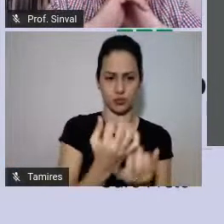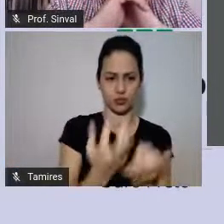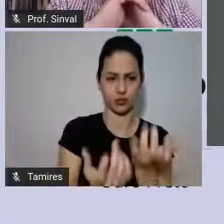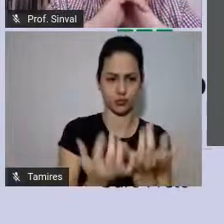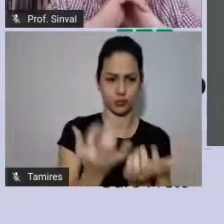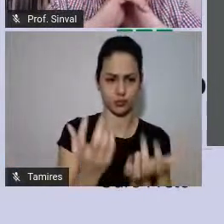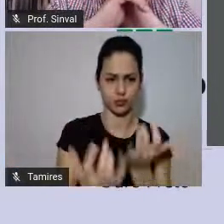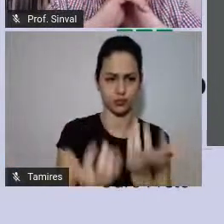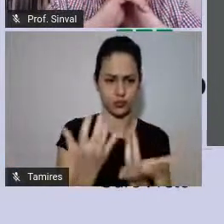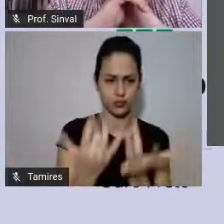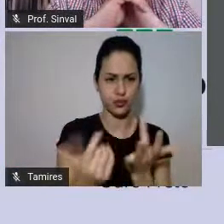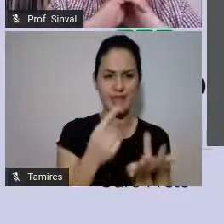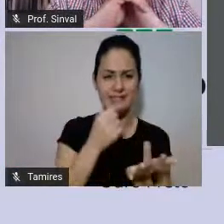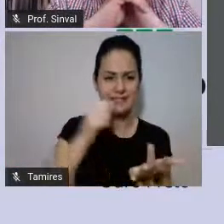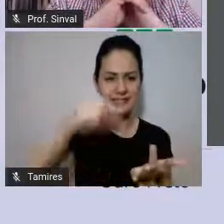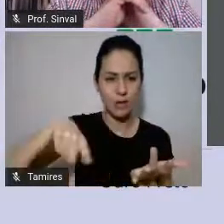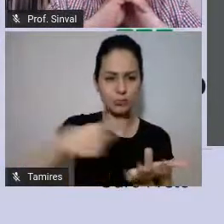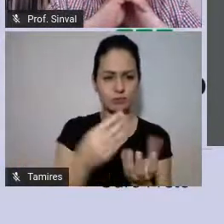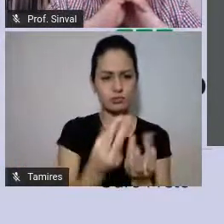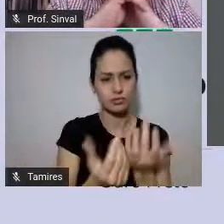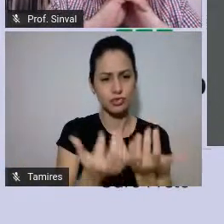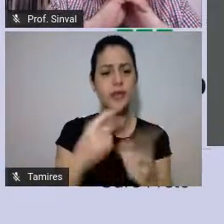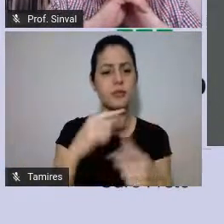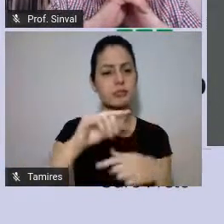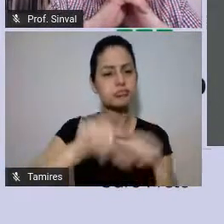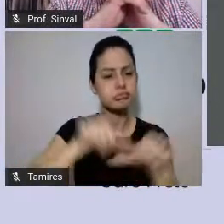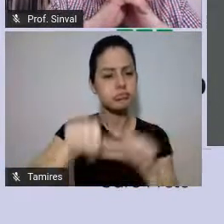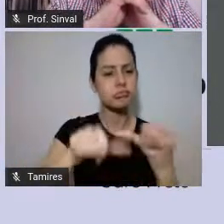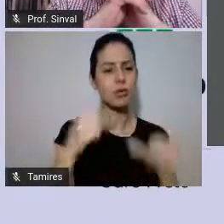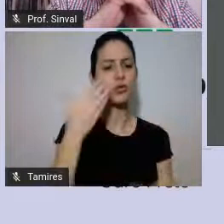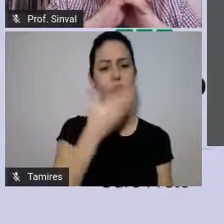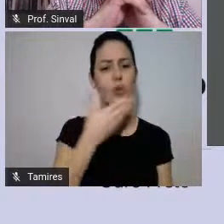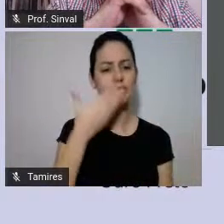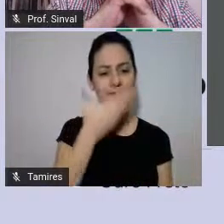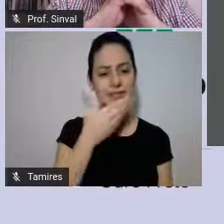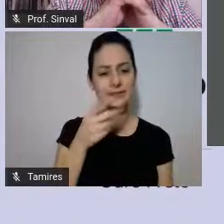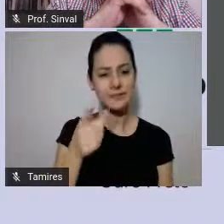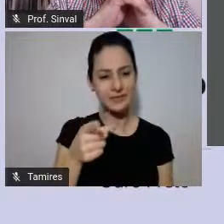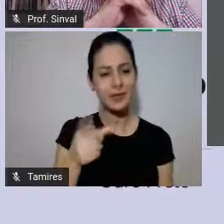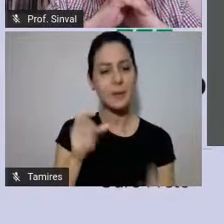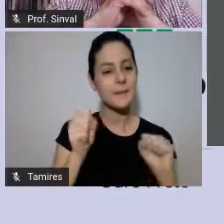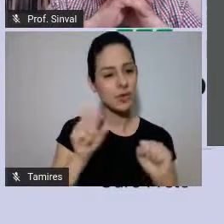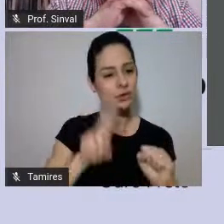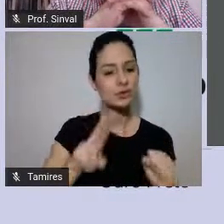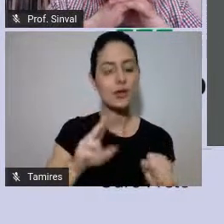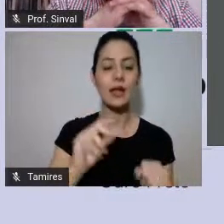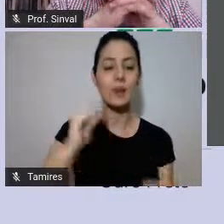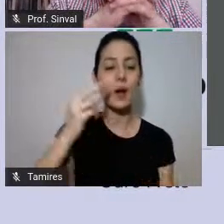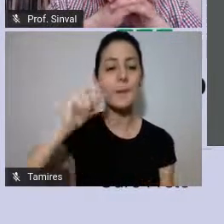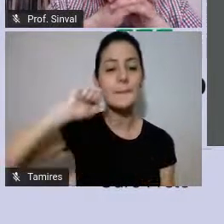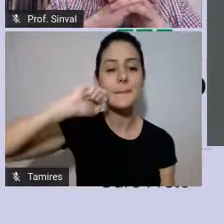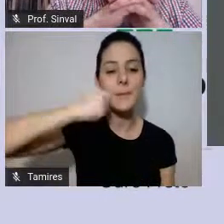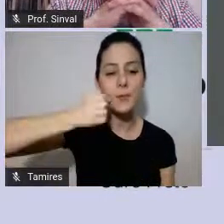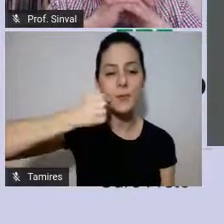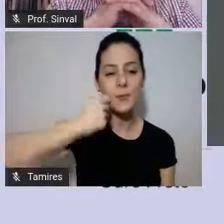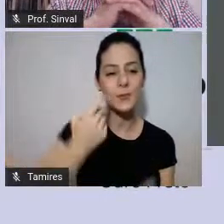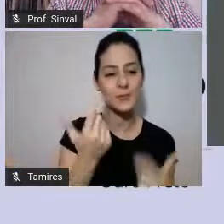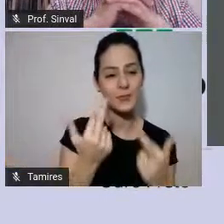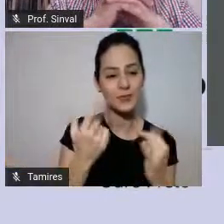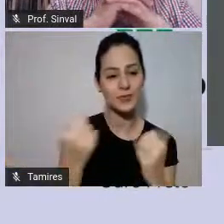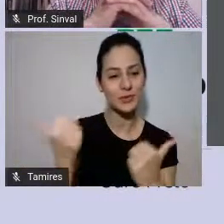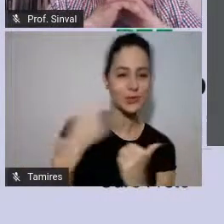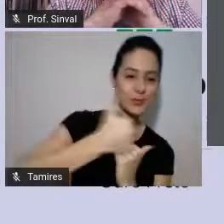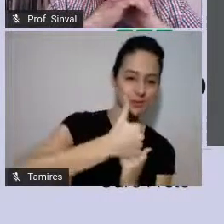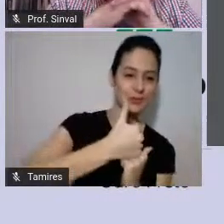para perder o sal, e aí ela ficava doce. E aí ela era utilizada como uma espécie de pão da terra, para